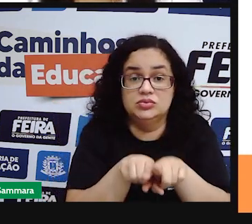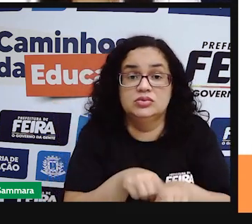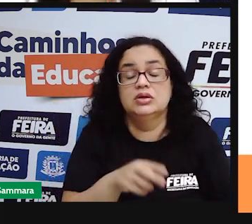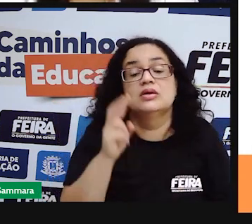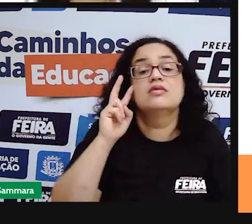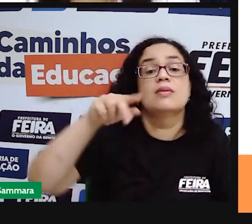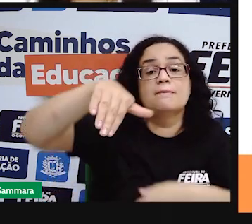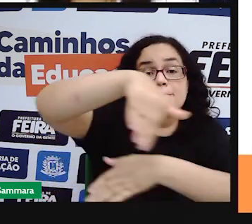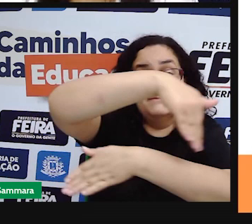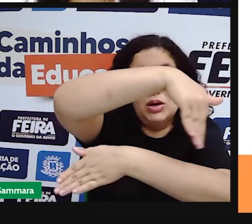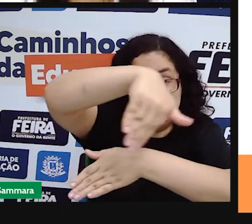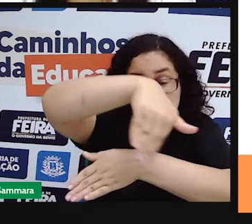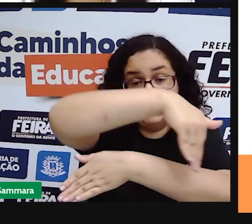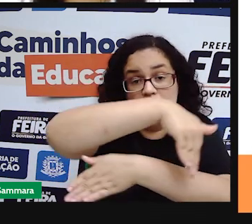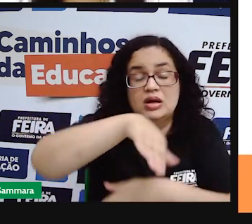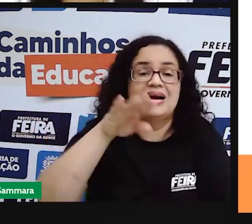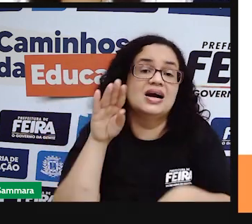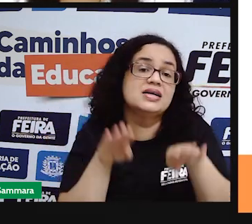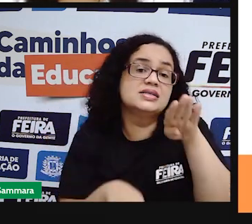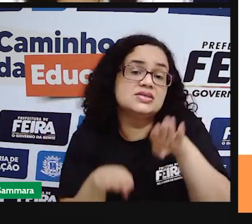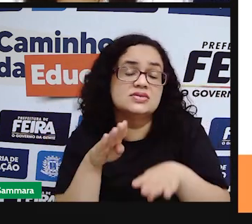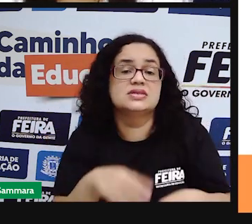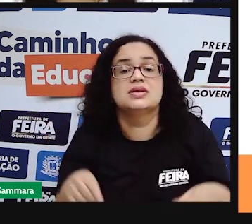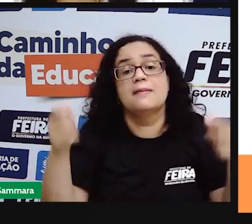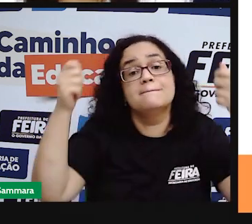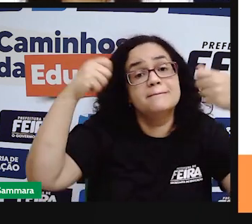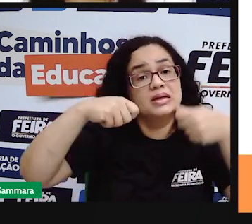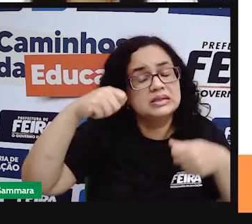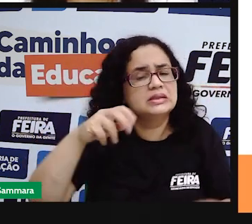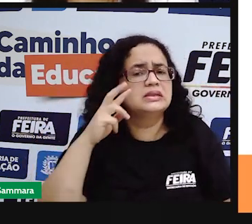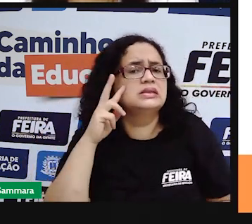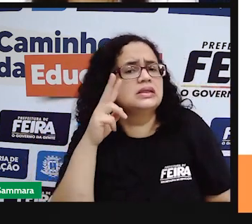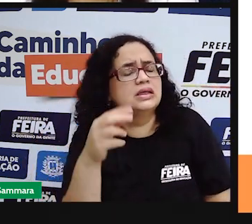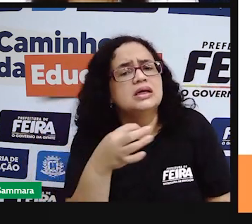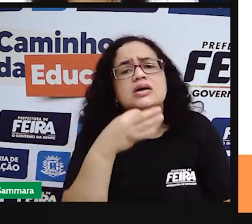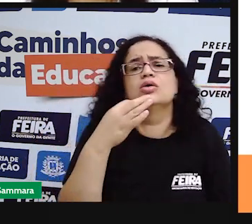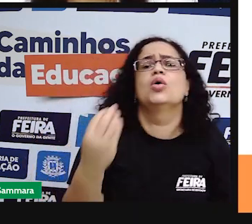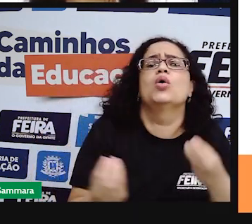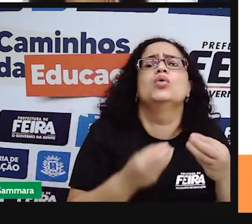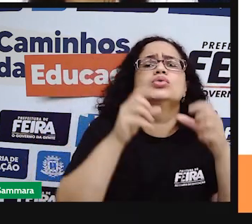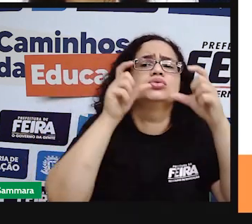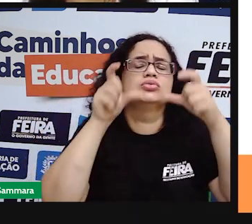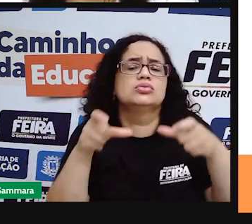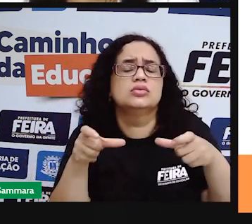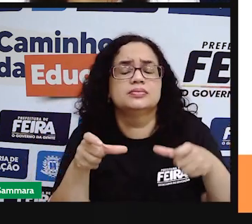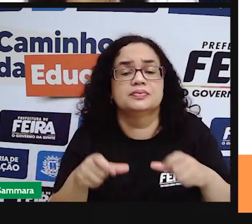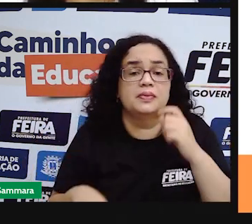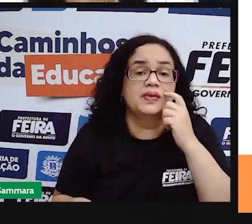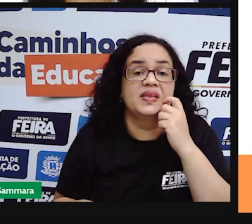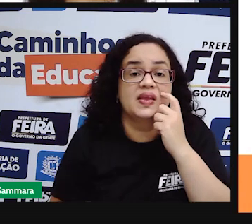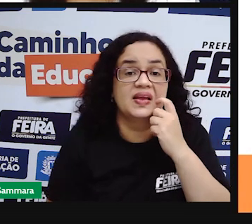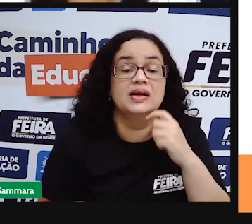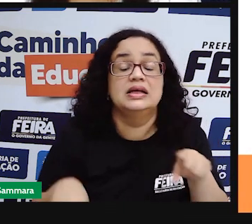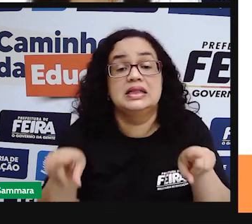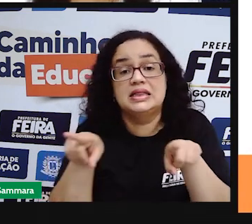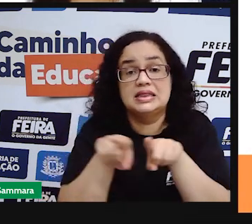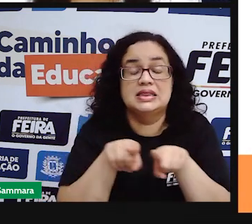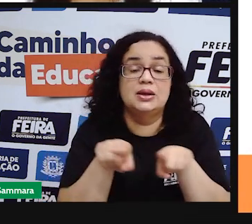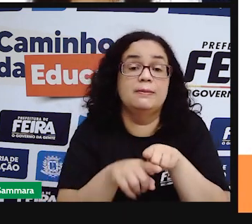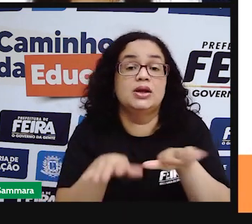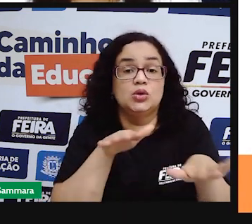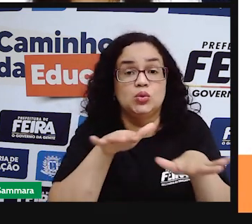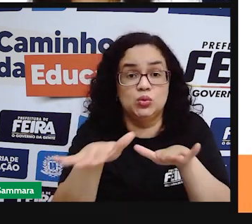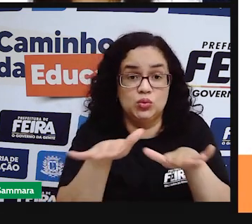rua, a gente às vezes precisa de um ponto de referência, né, para nos localizarmos. E também vai servir para uma